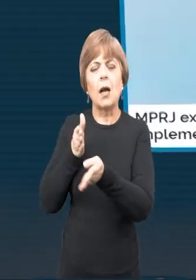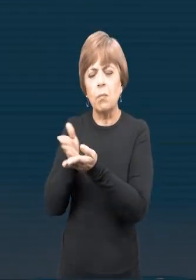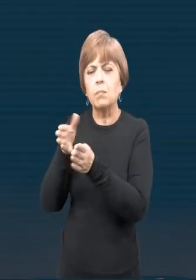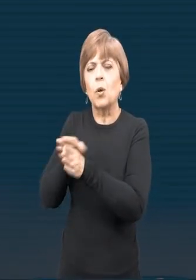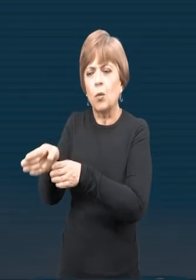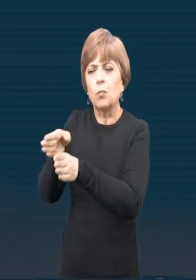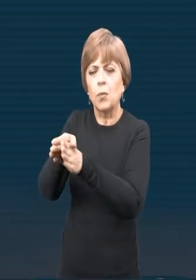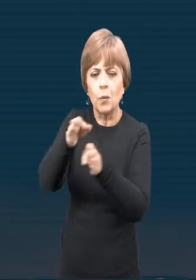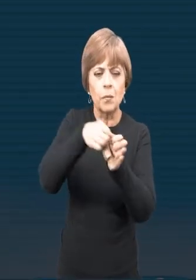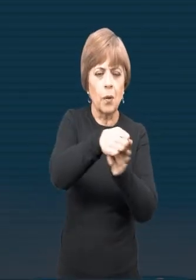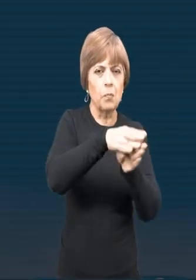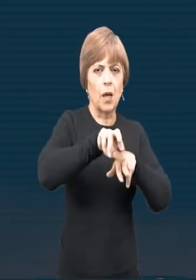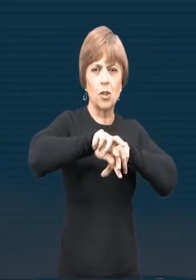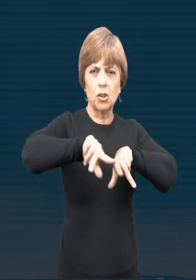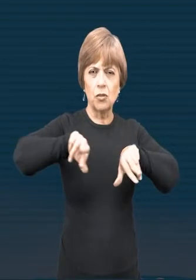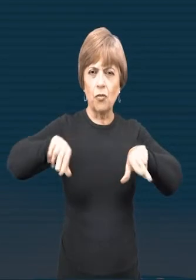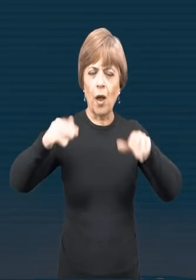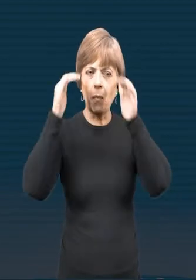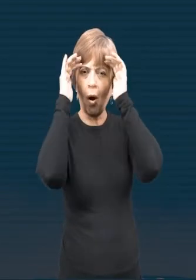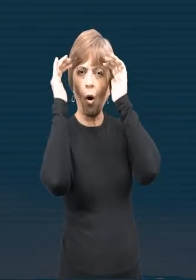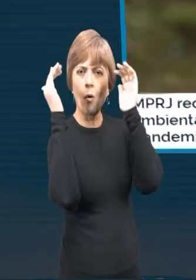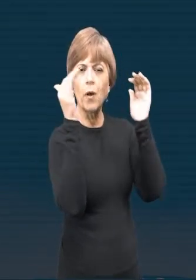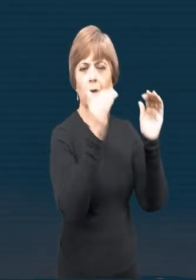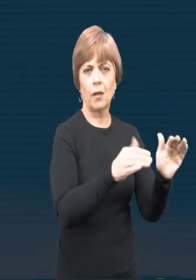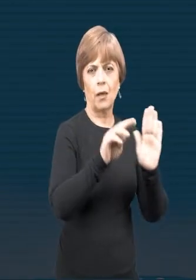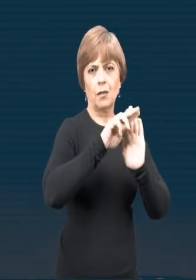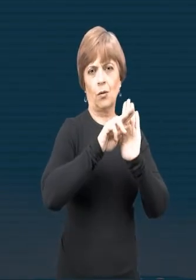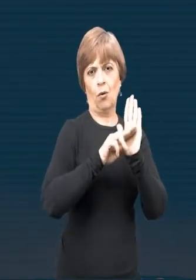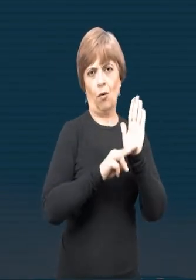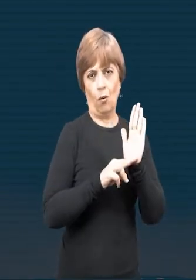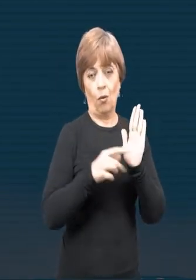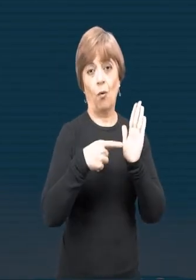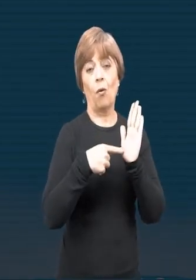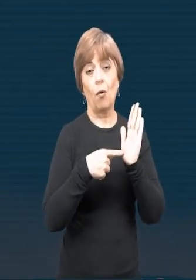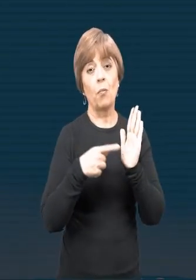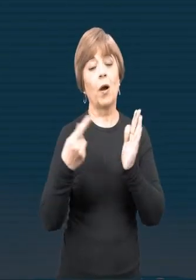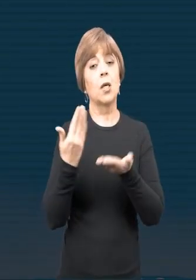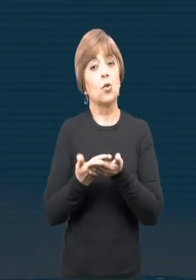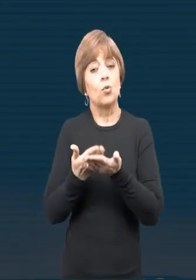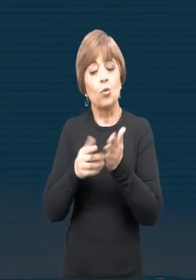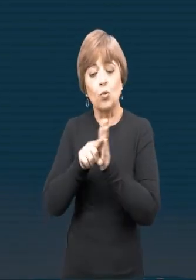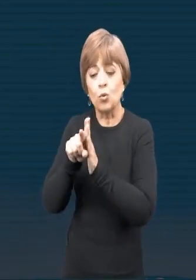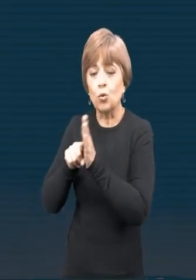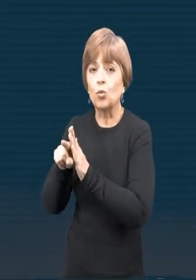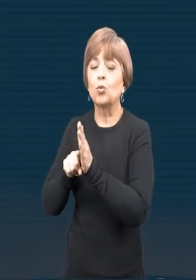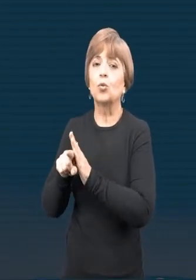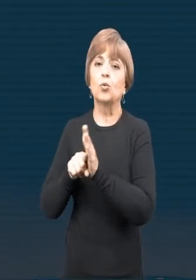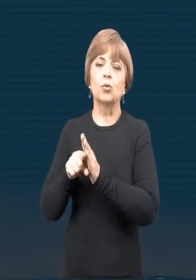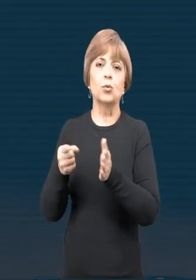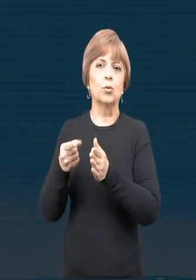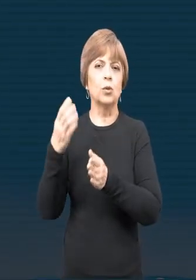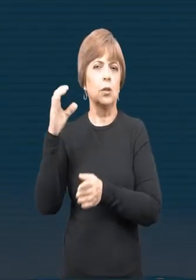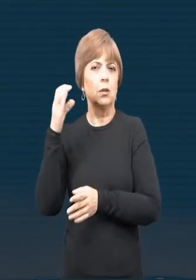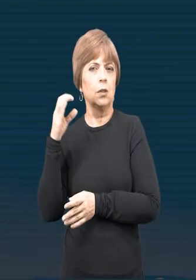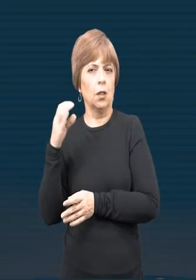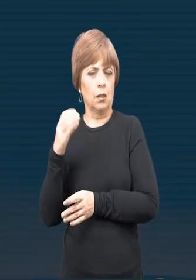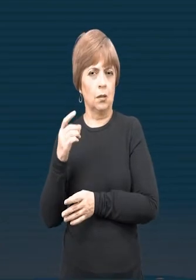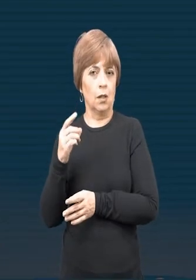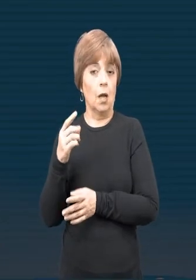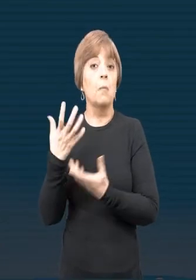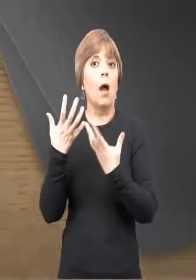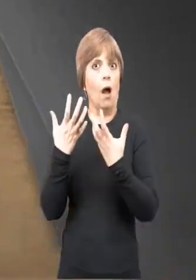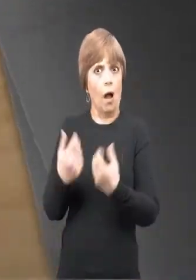município atente para as normativas legais, estudos científicos reconhecidos, que denotaram desde o início a